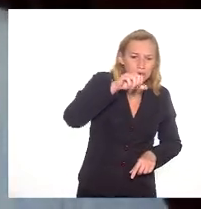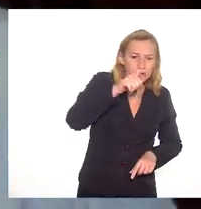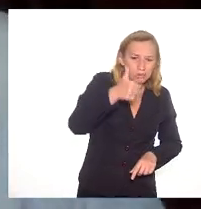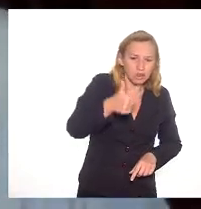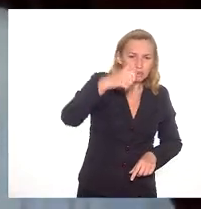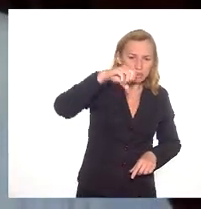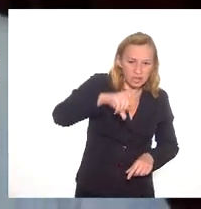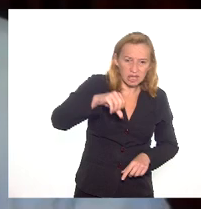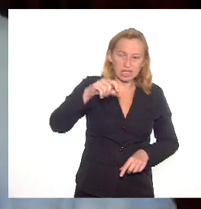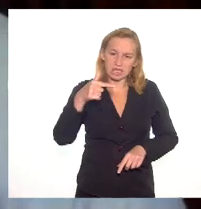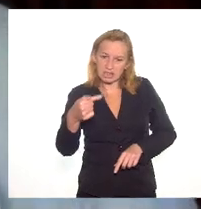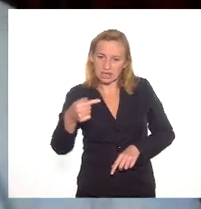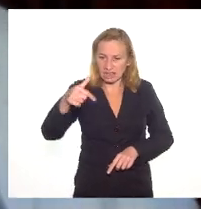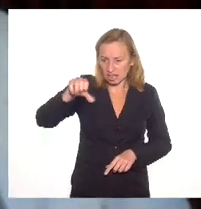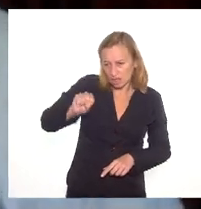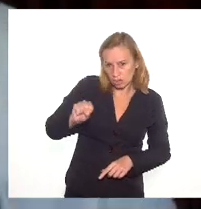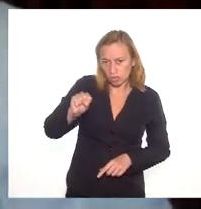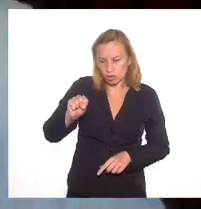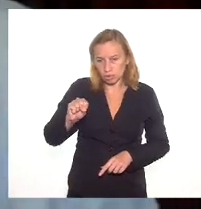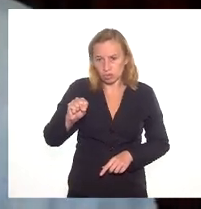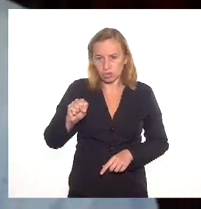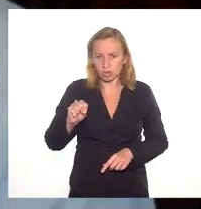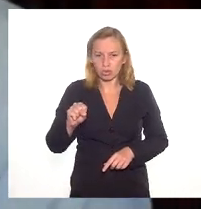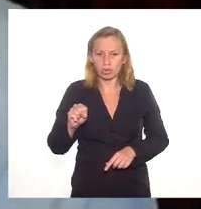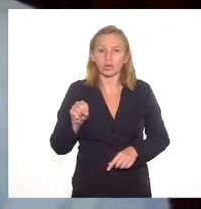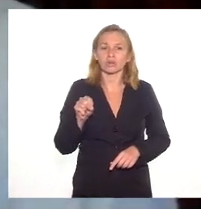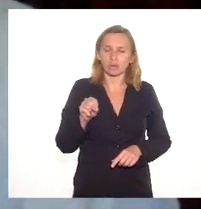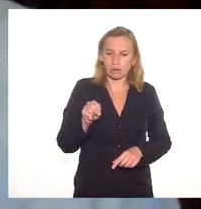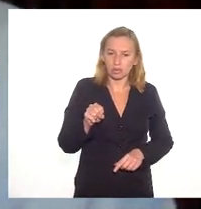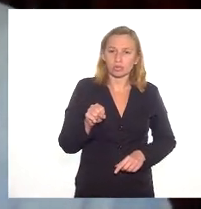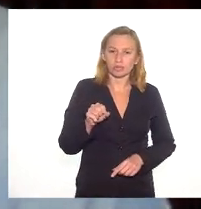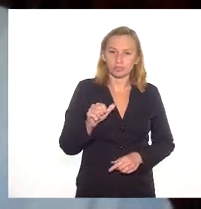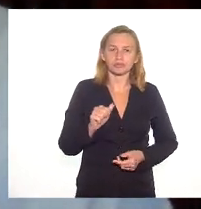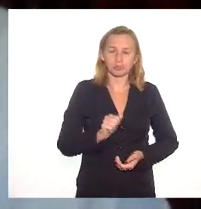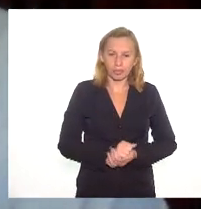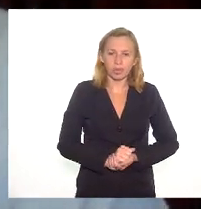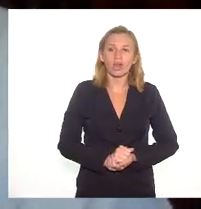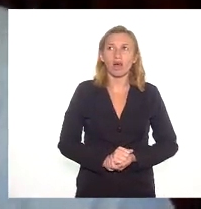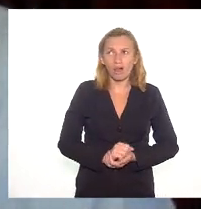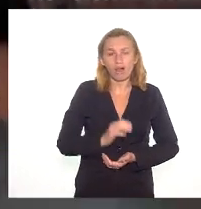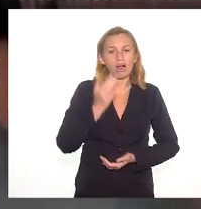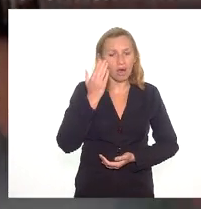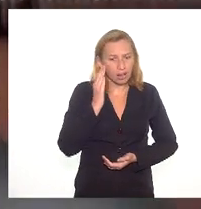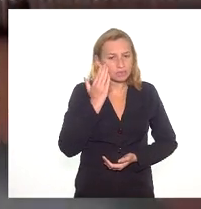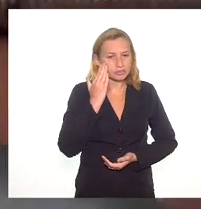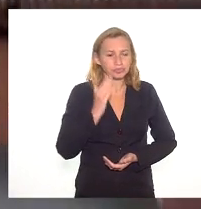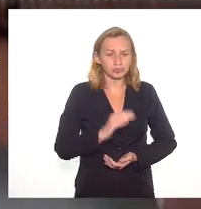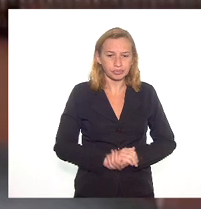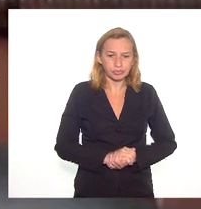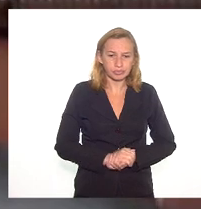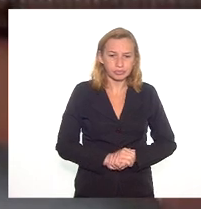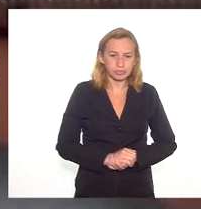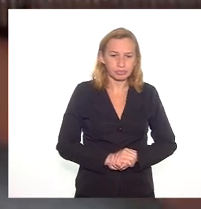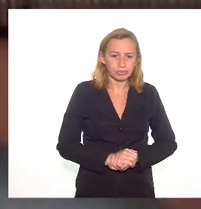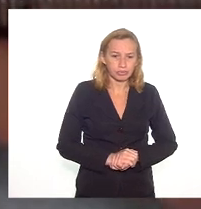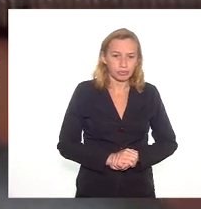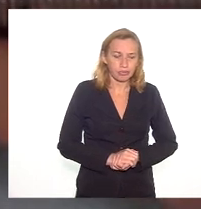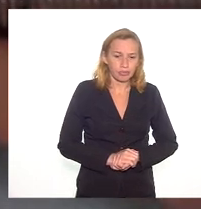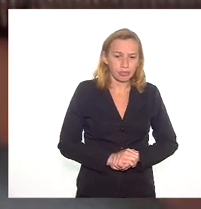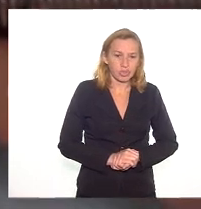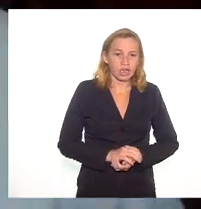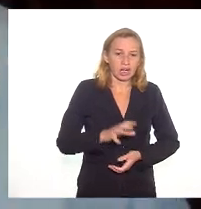1978. Ah, sim. O caso dela... 1978. 1970, exatamente. Isso.